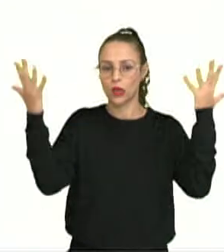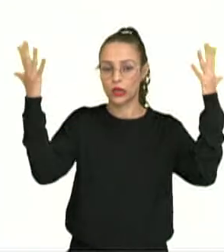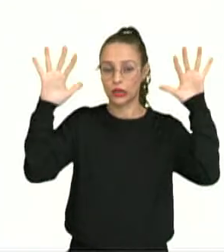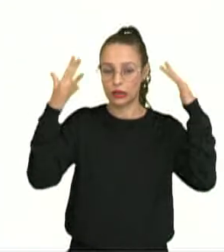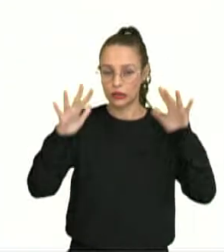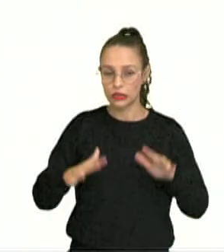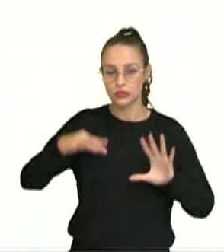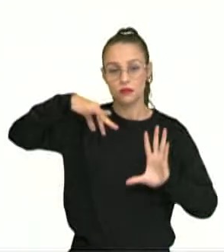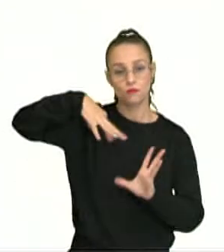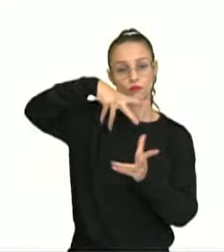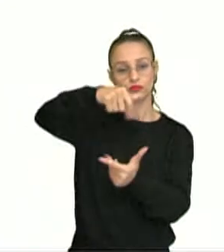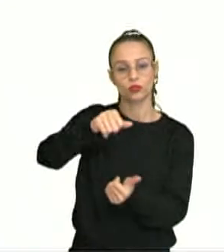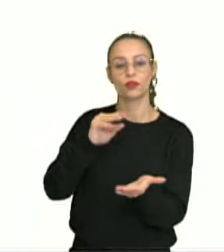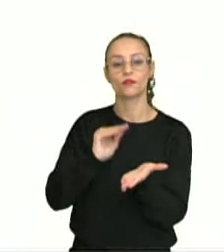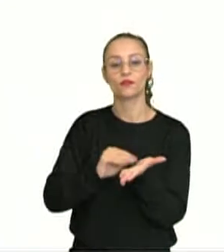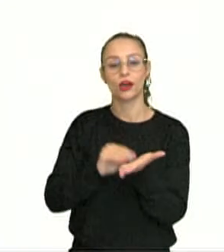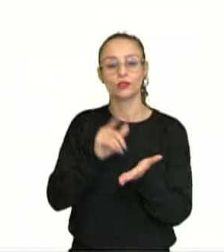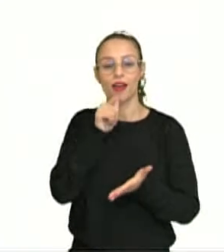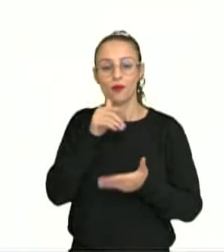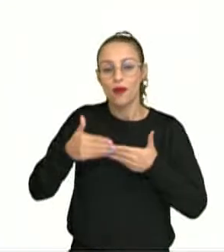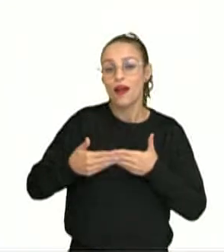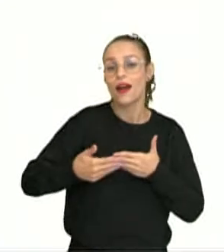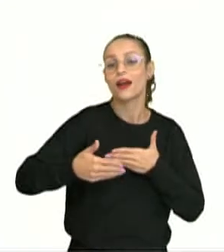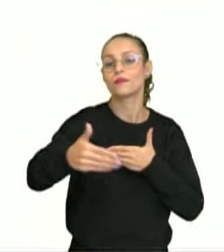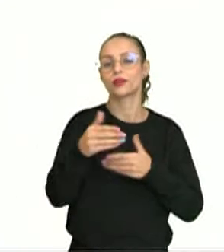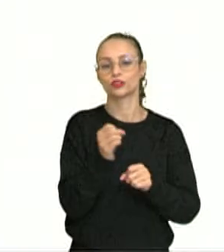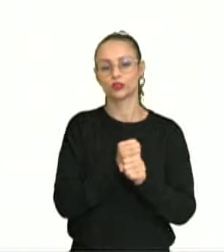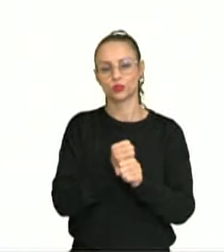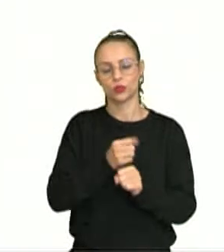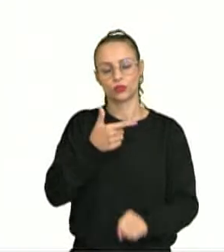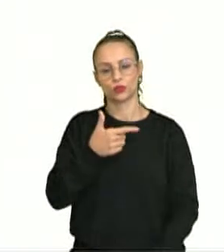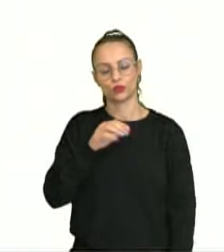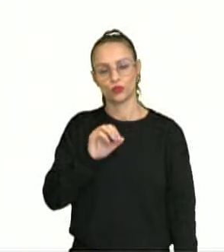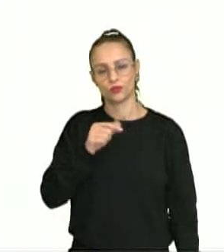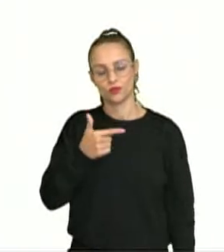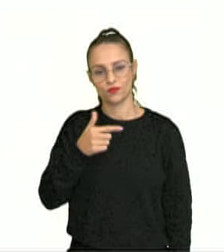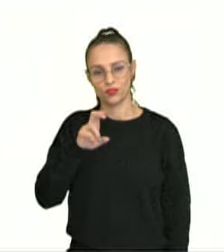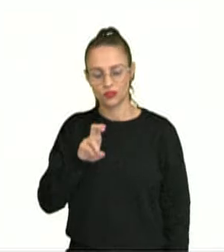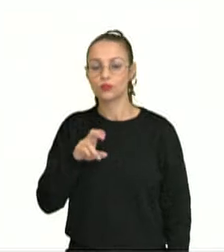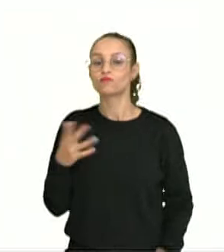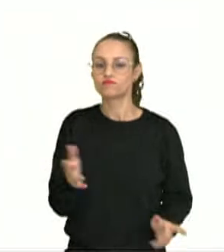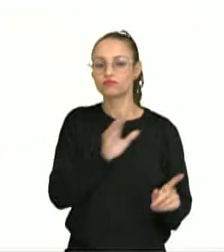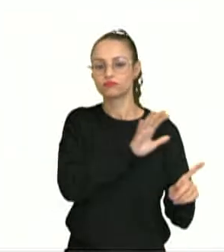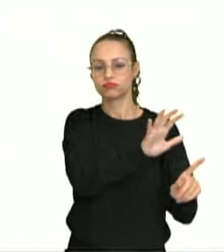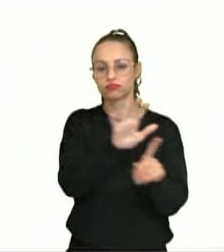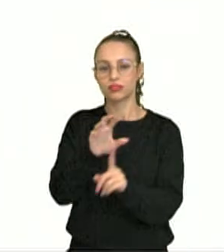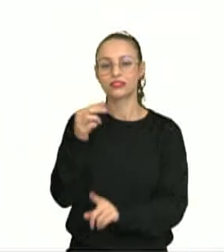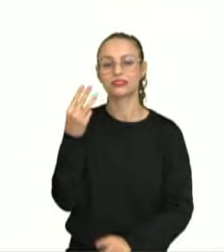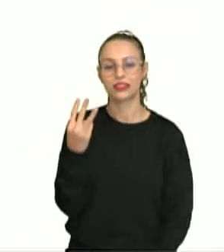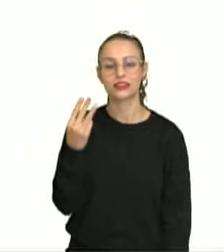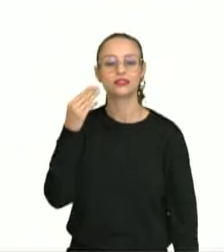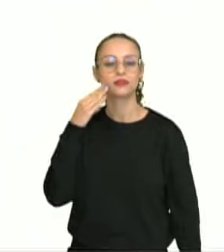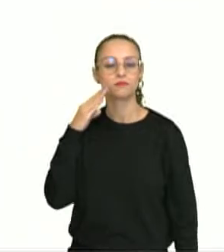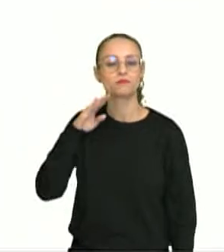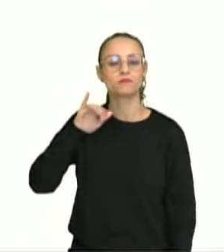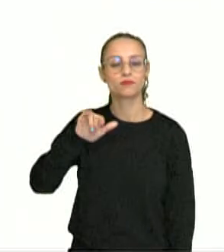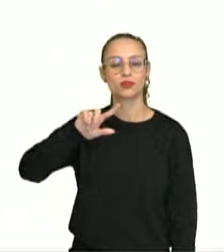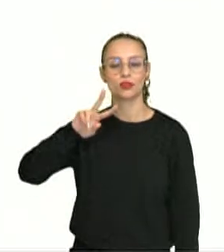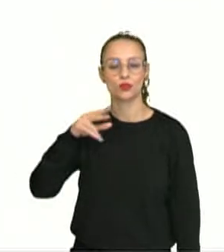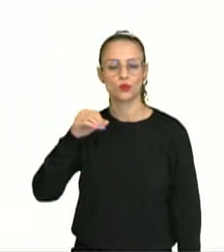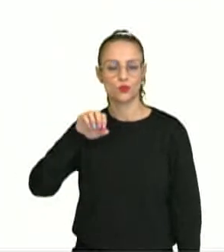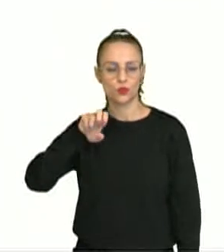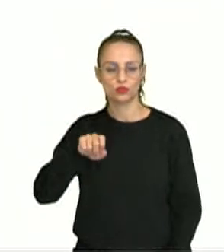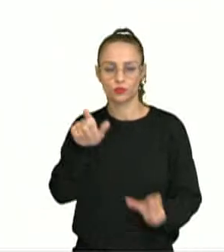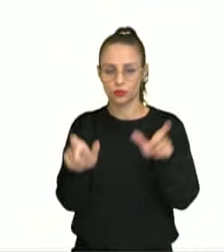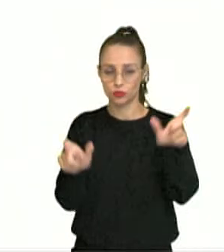de falta de água a partir de 2025, de forma que atingirá cerca de 3 bilhões de pessoas e que pode